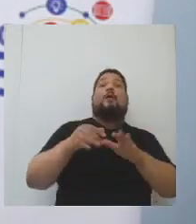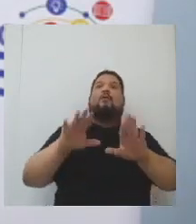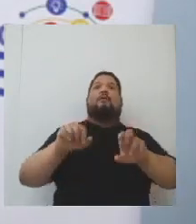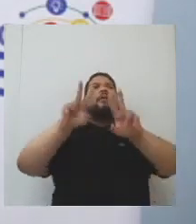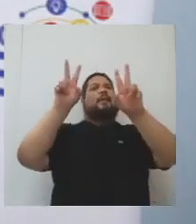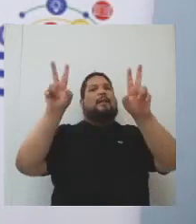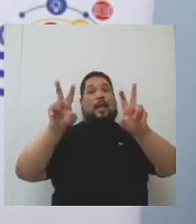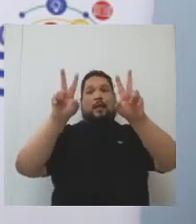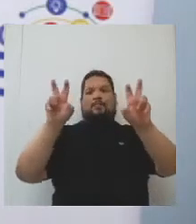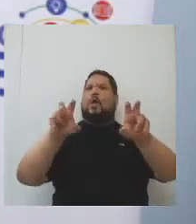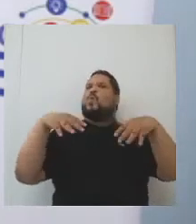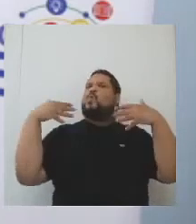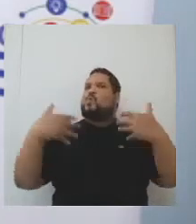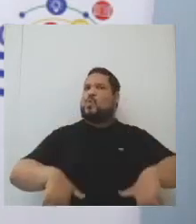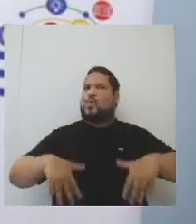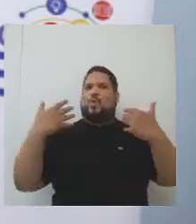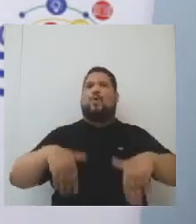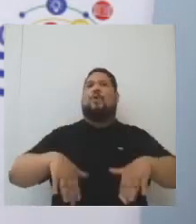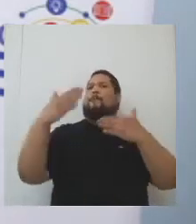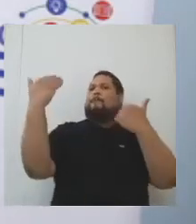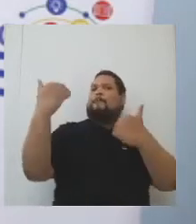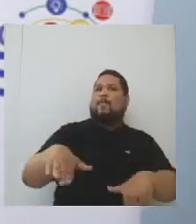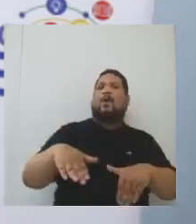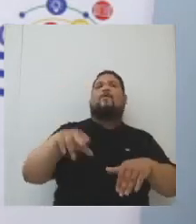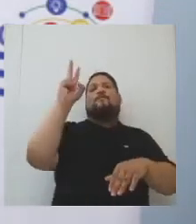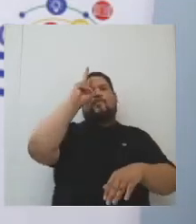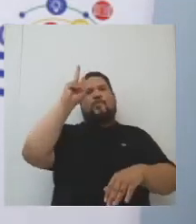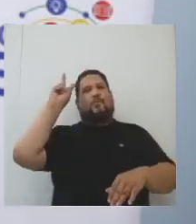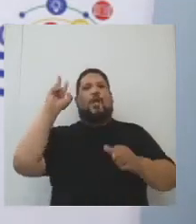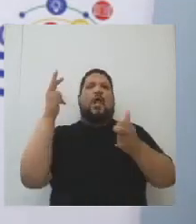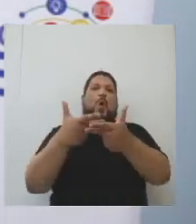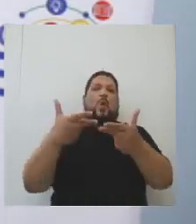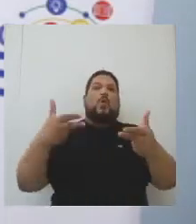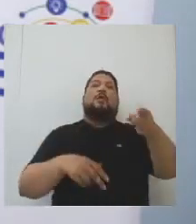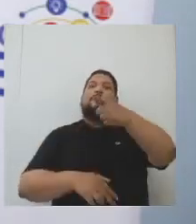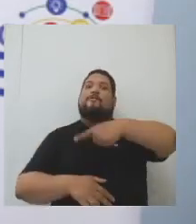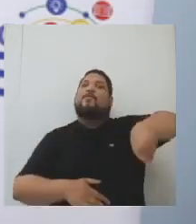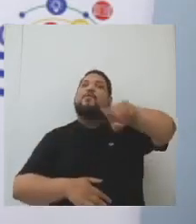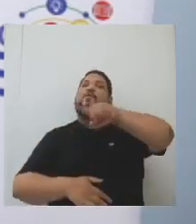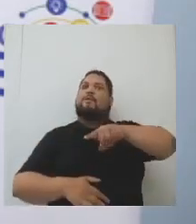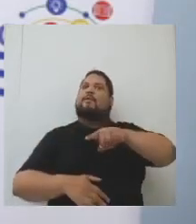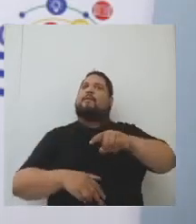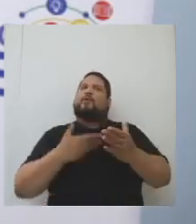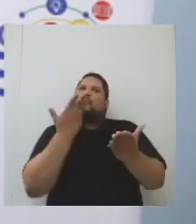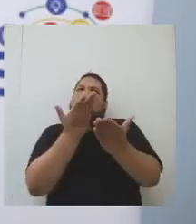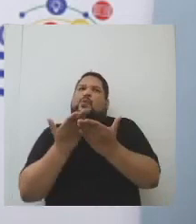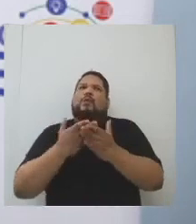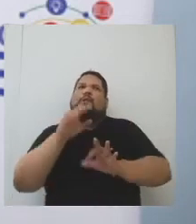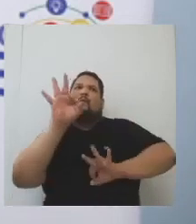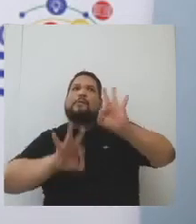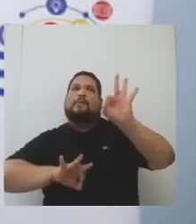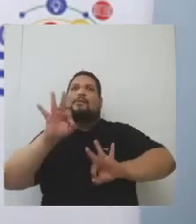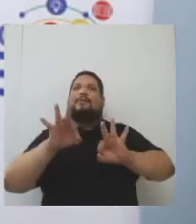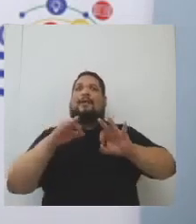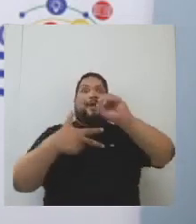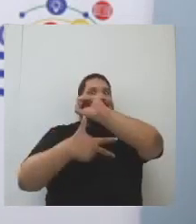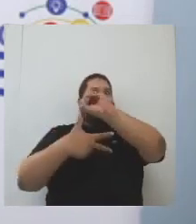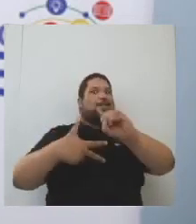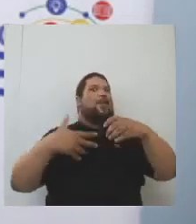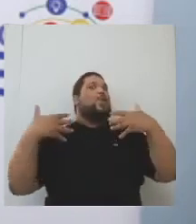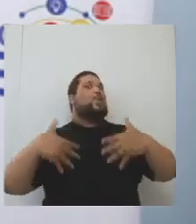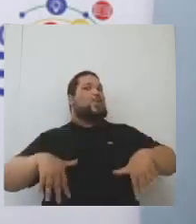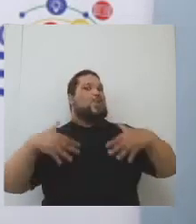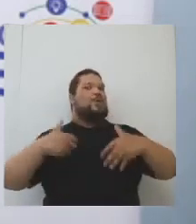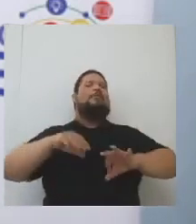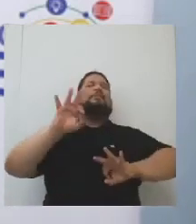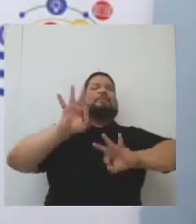muito cobrado nas provas de vestibular. Então, você que está aí preparado para ir para o Enem, se preparando,